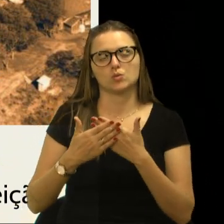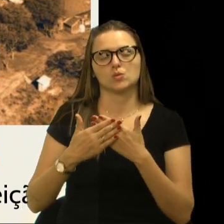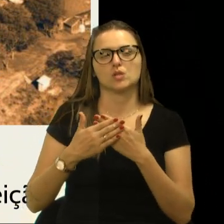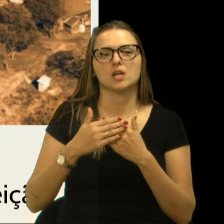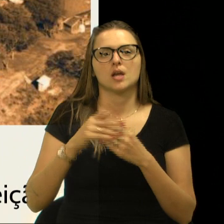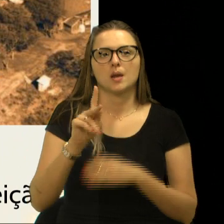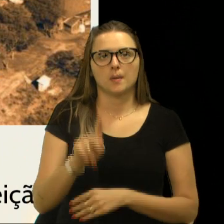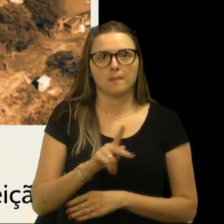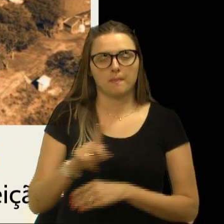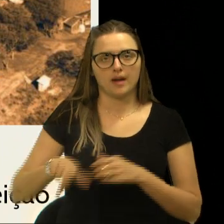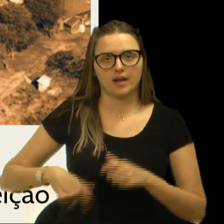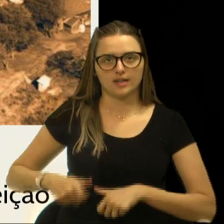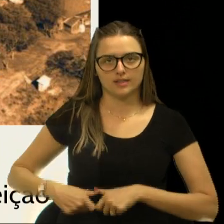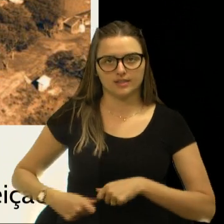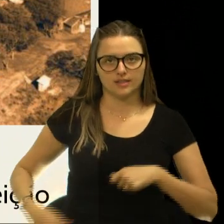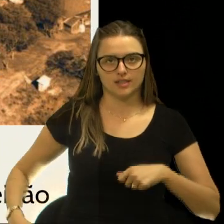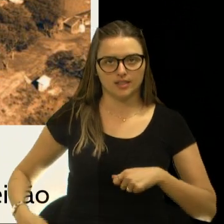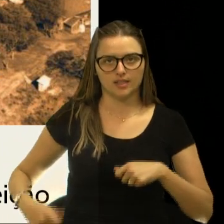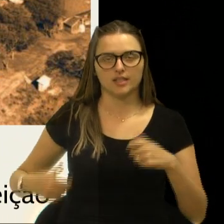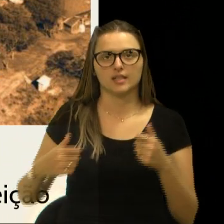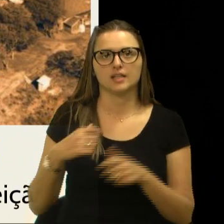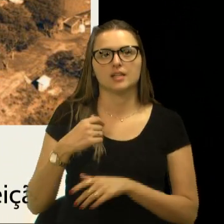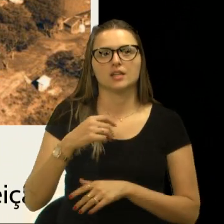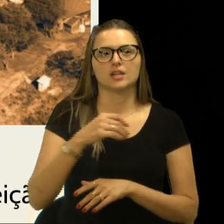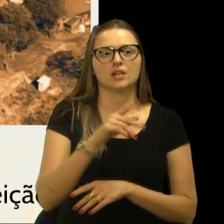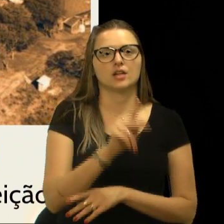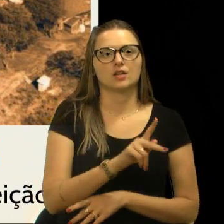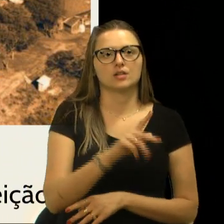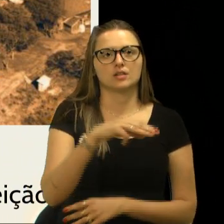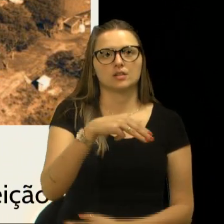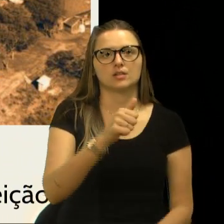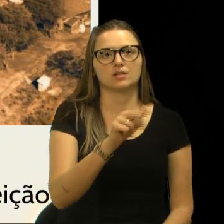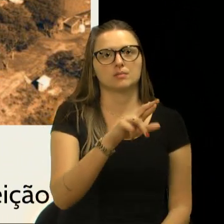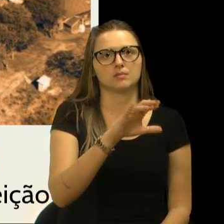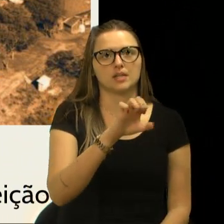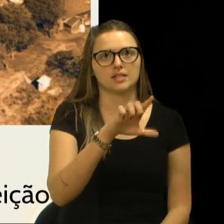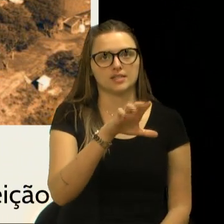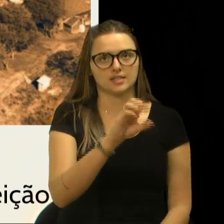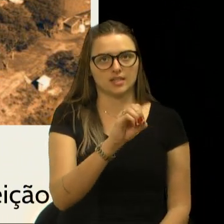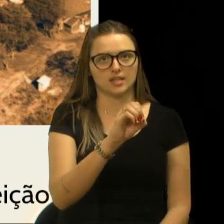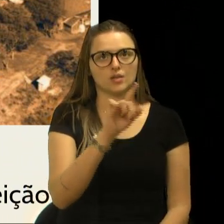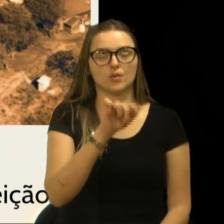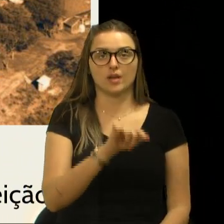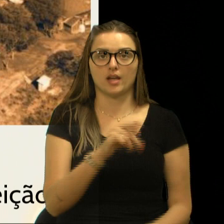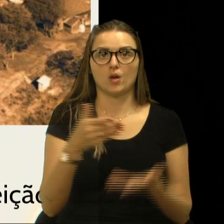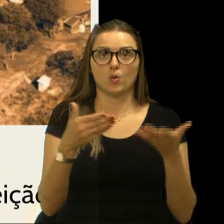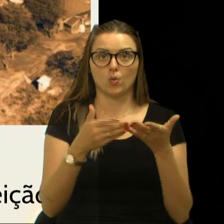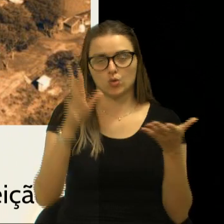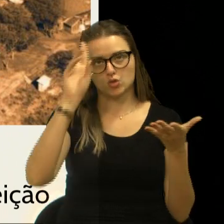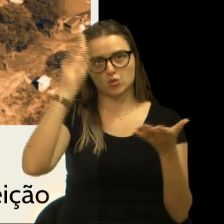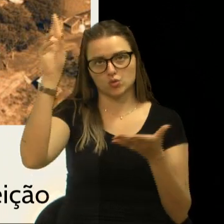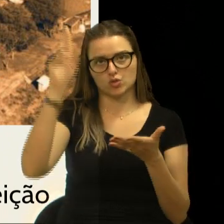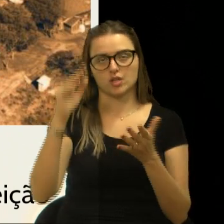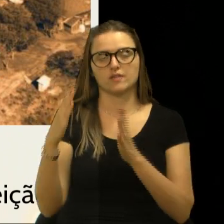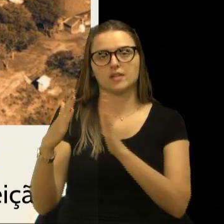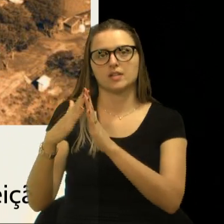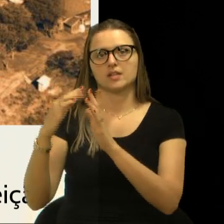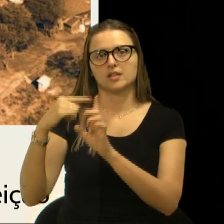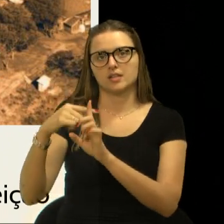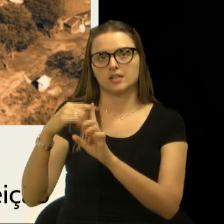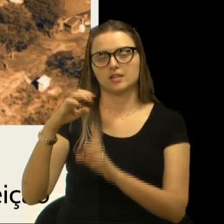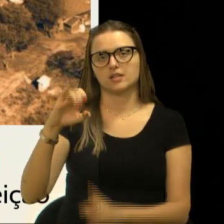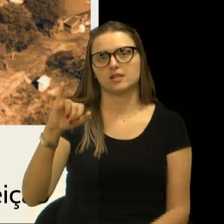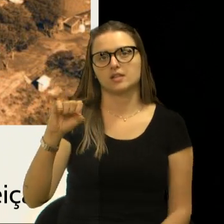então nós rendemos a nossa homenagem ao Frei Marcelo Alves de Carvalho, que é o pároco, ao vigário paroquial, que é o Frei